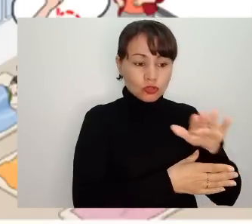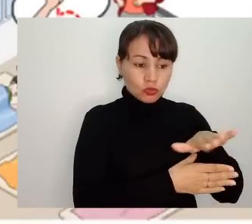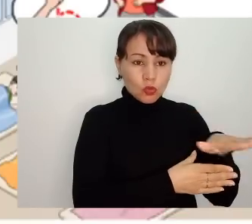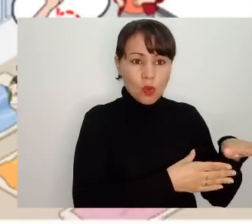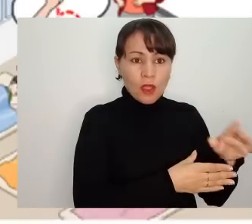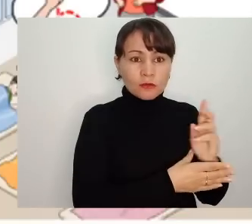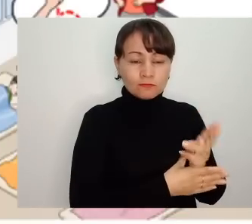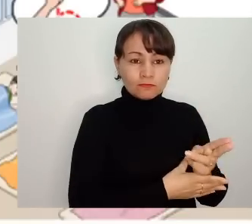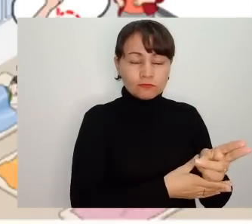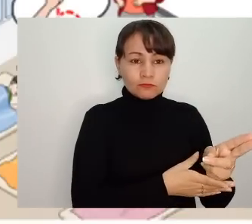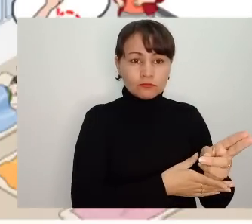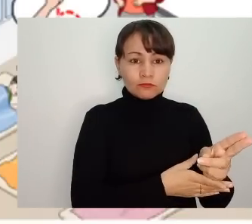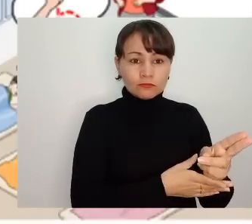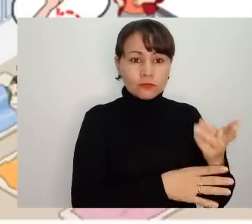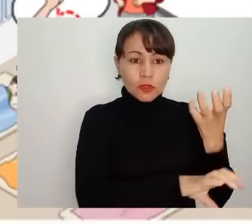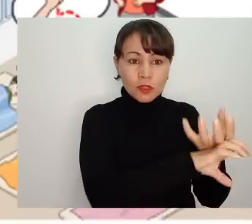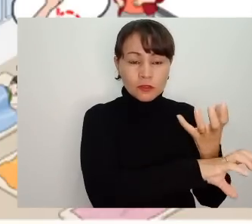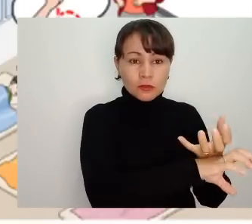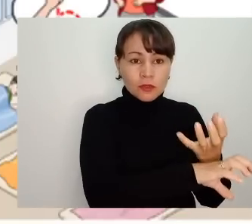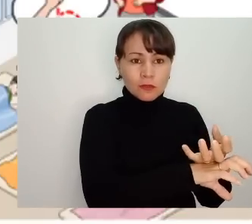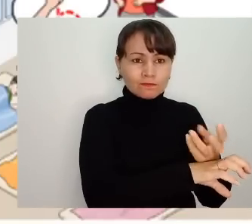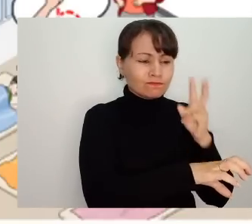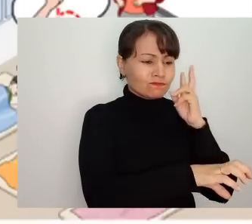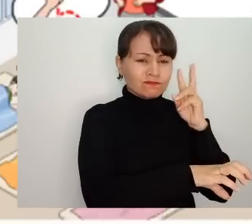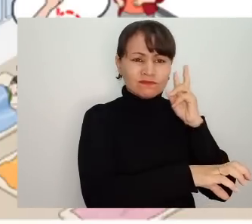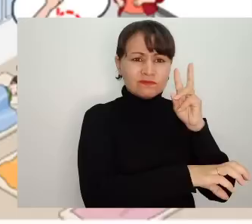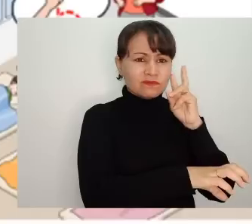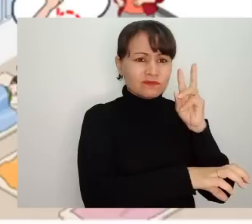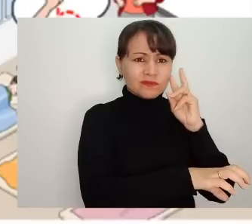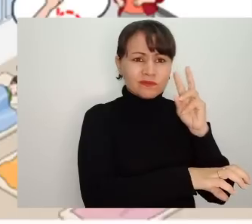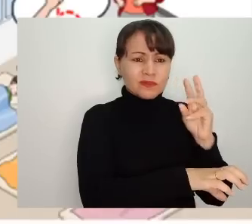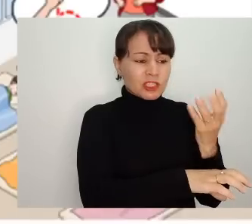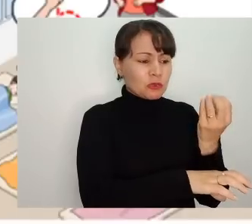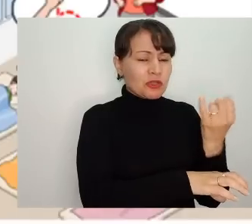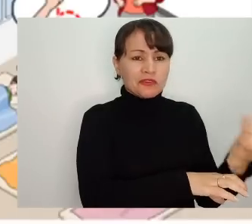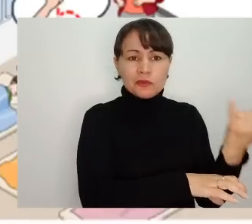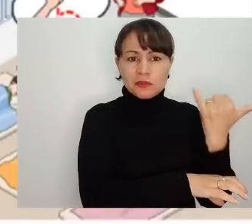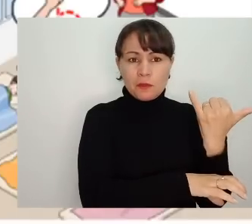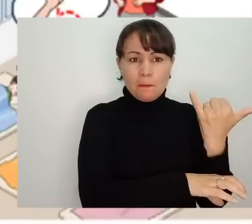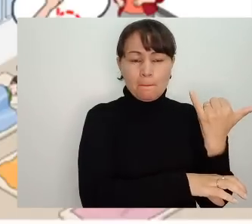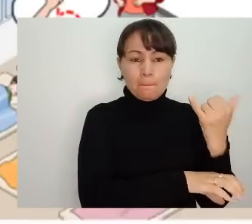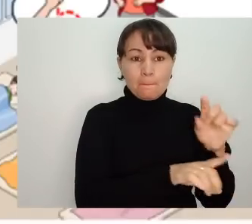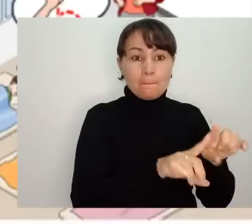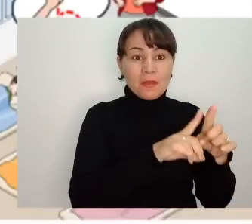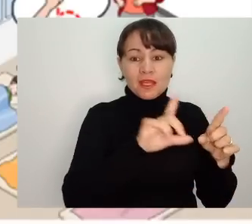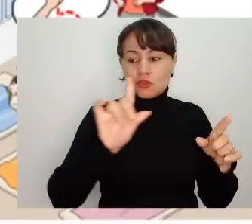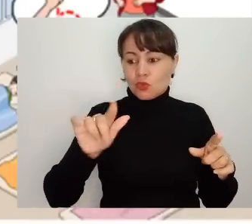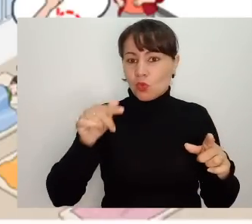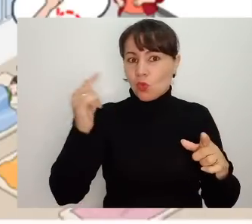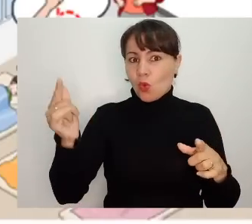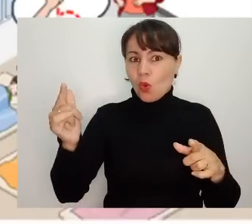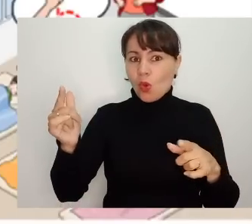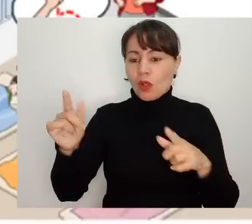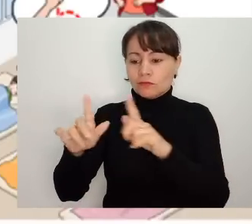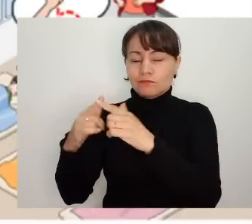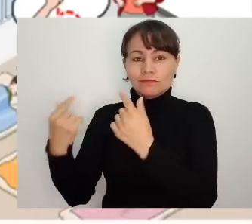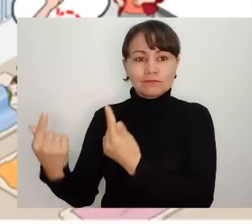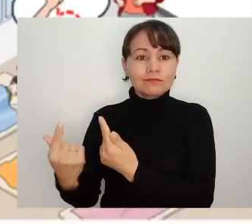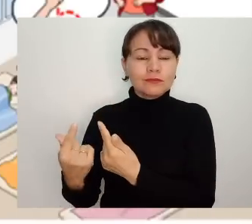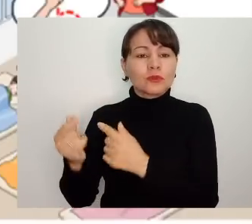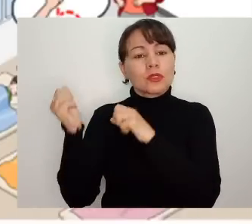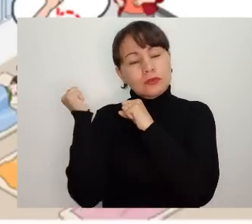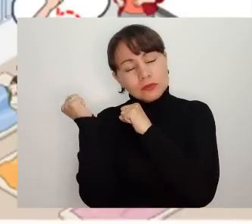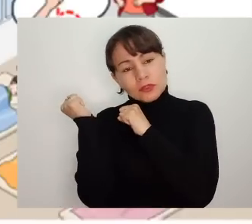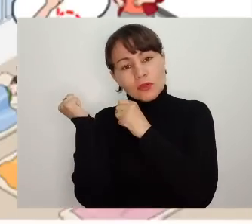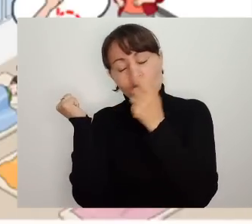na sequência de disciplinas praticamente não lembravam de muita informação. Enquanto que aqueles que dormiram, que